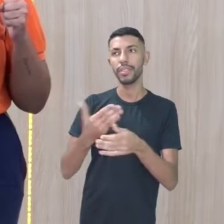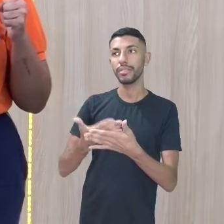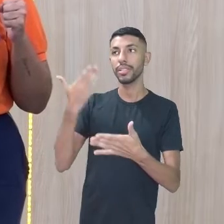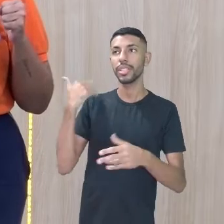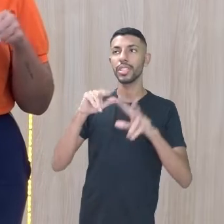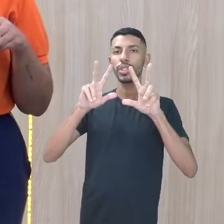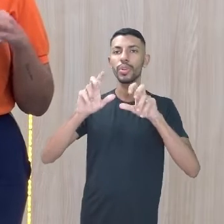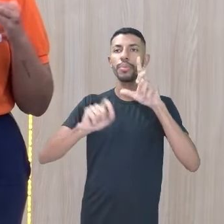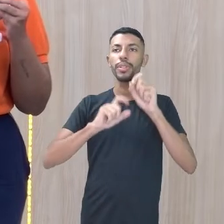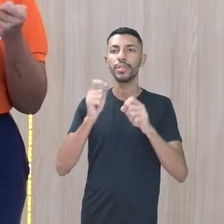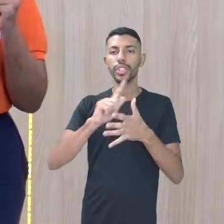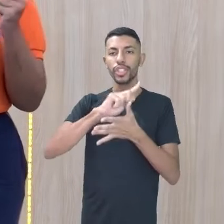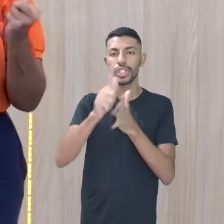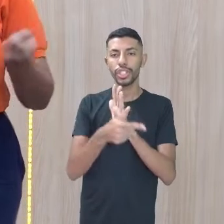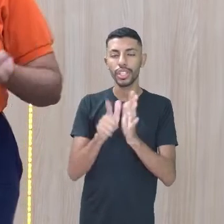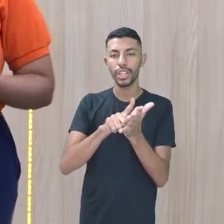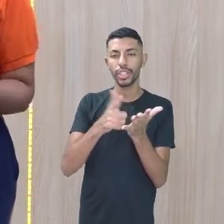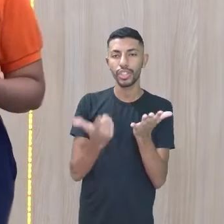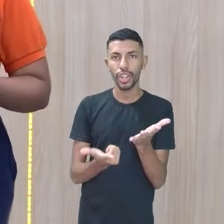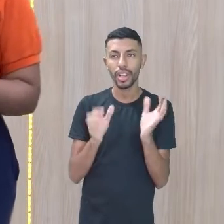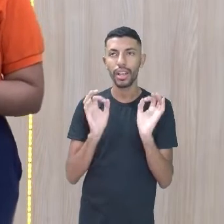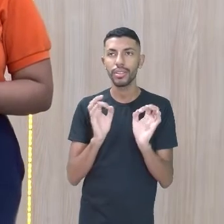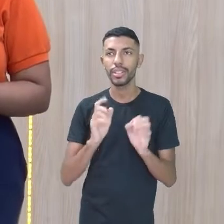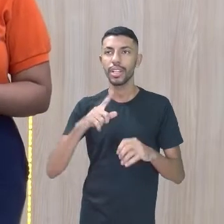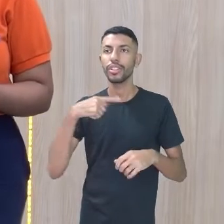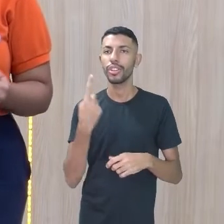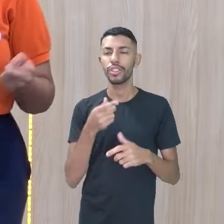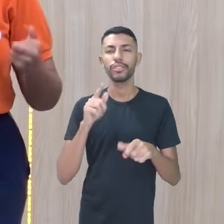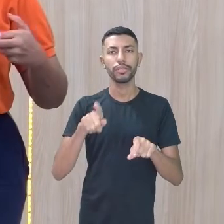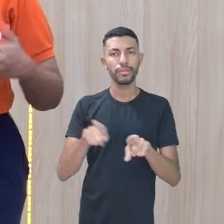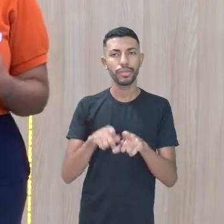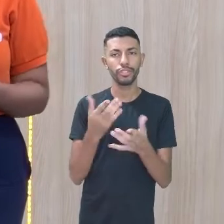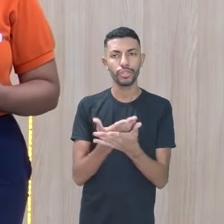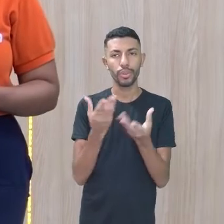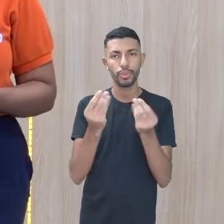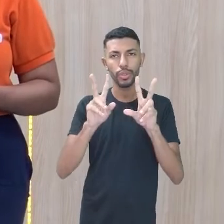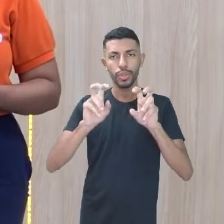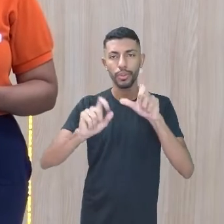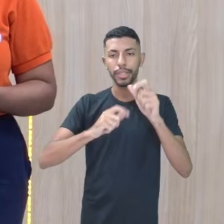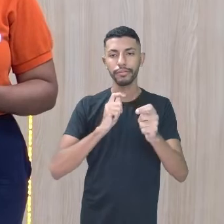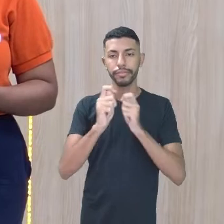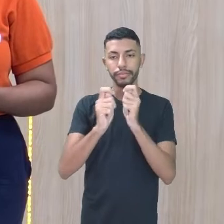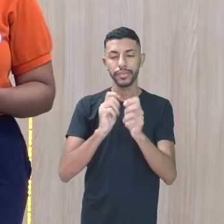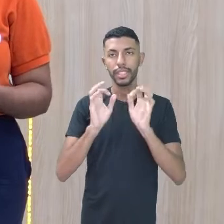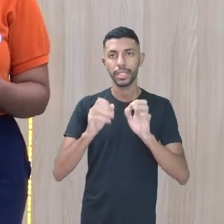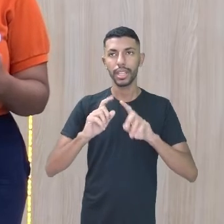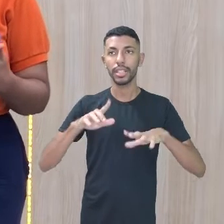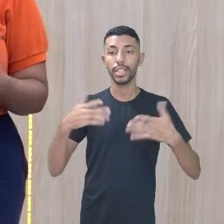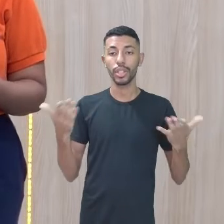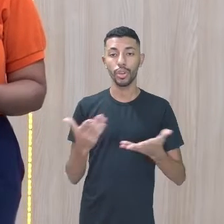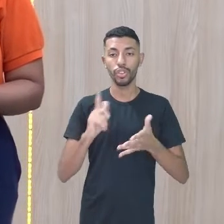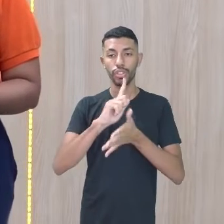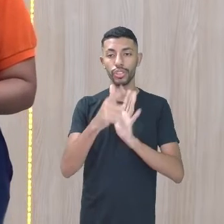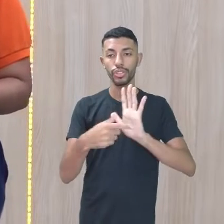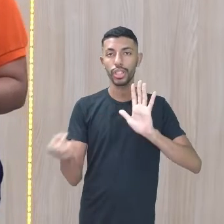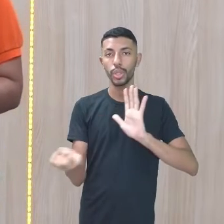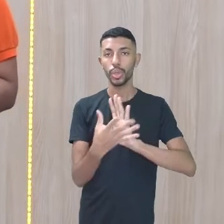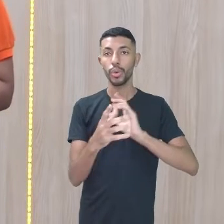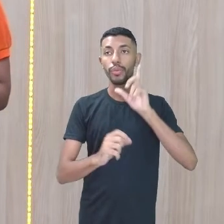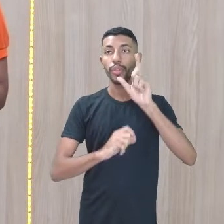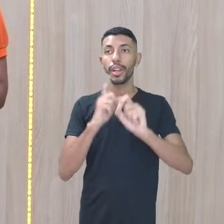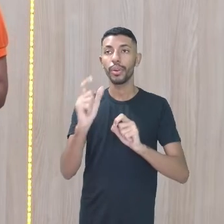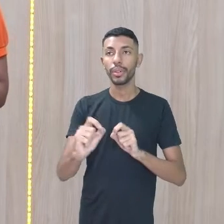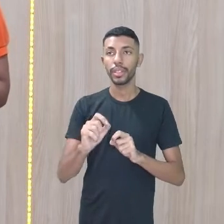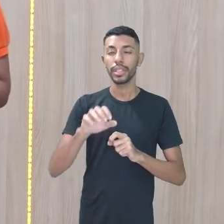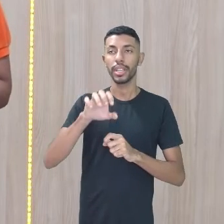gêneros jornalísticos, sobre a entrevista, a gente conversou bastante sobre a entrevista. E hoje a gente começa um gênero novo, que é a